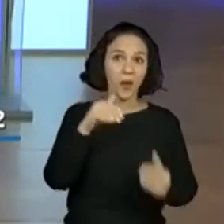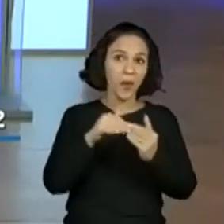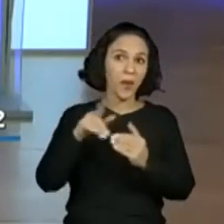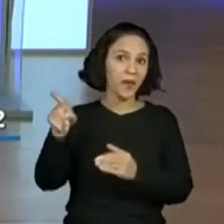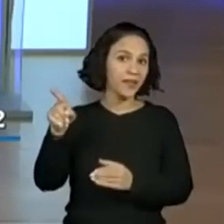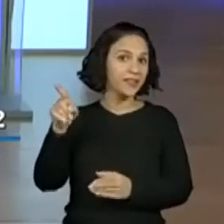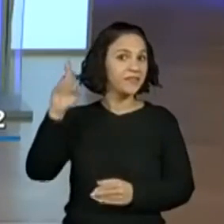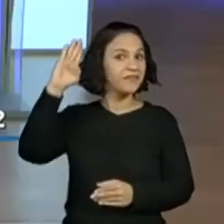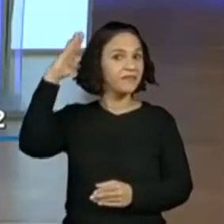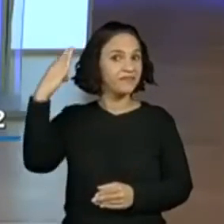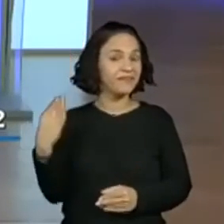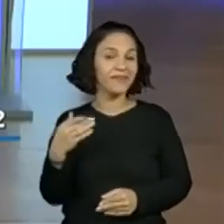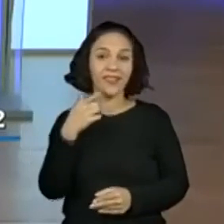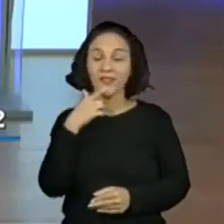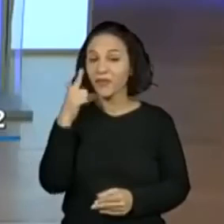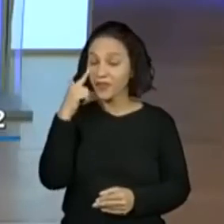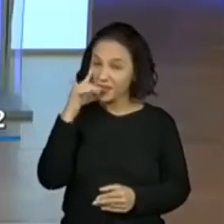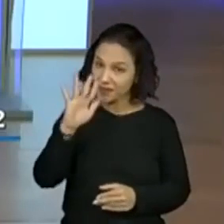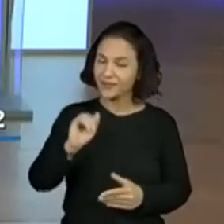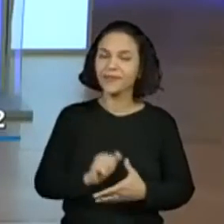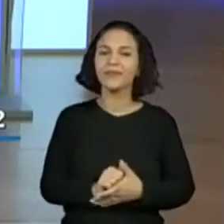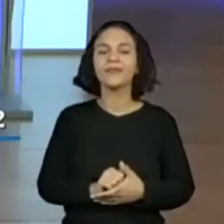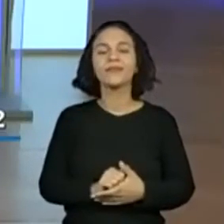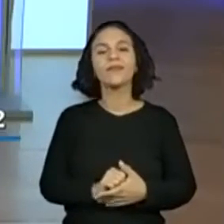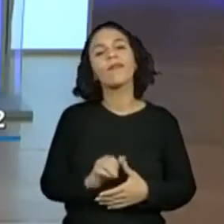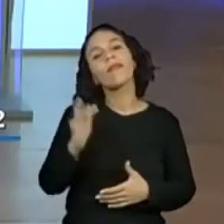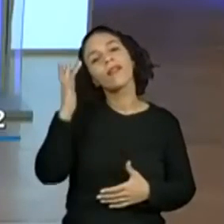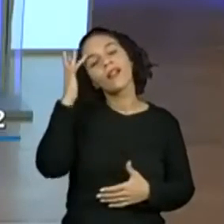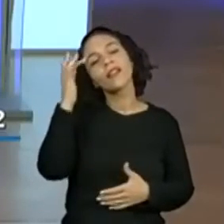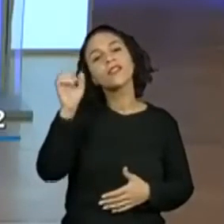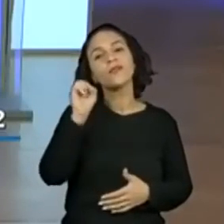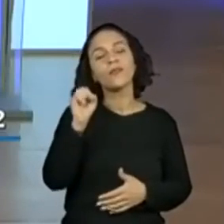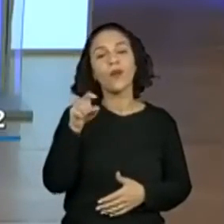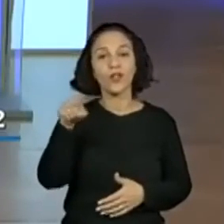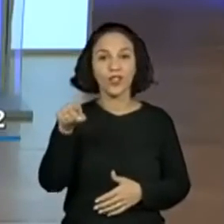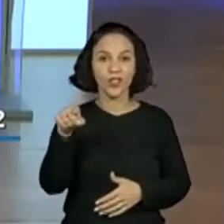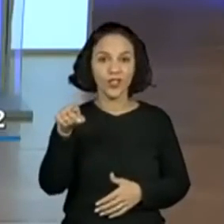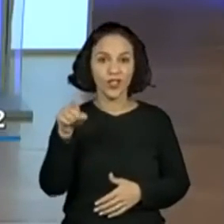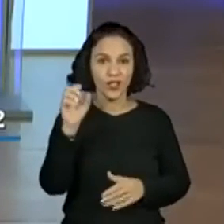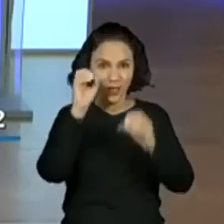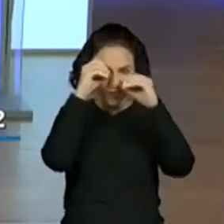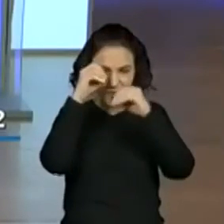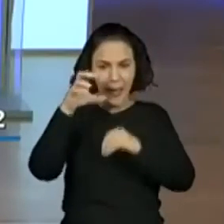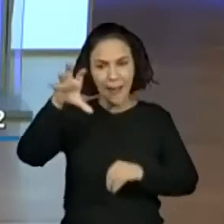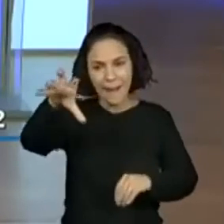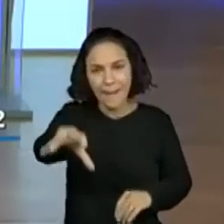bom? Sim. Vamos então, lá. Então, eu acredito que ele poderia capturar um duende. Ah,